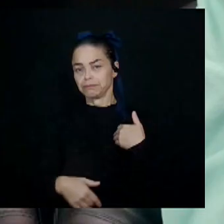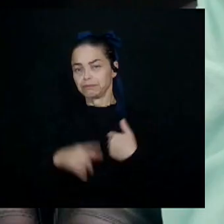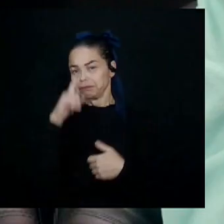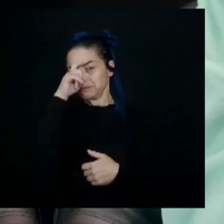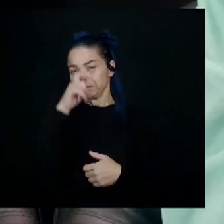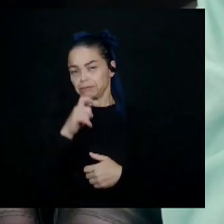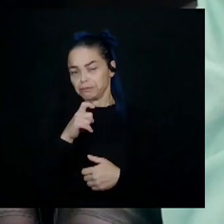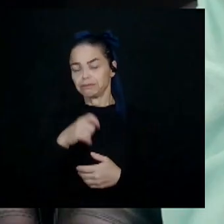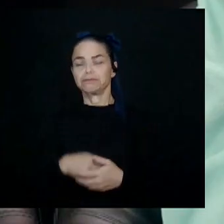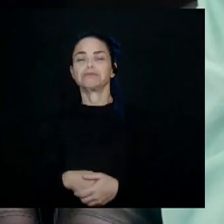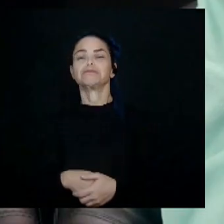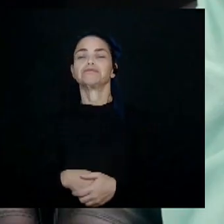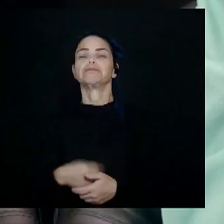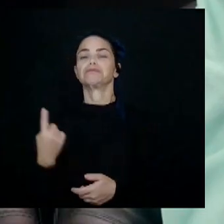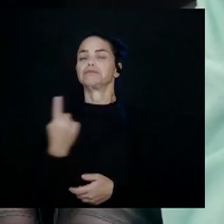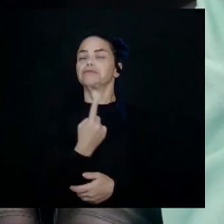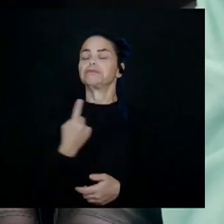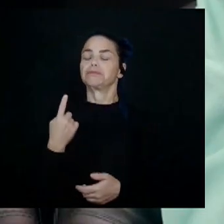a gente